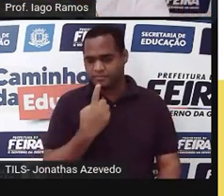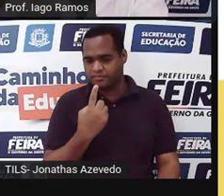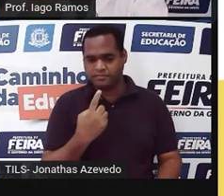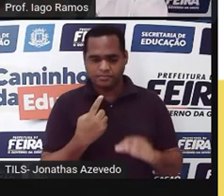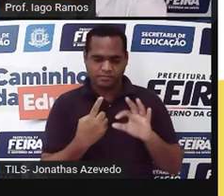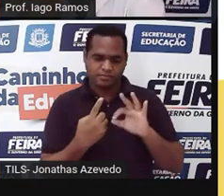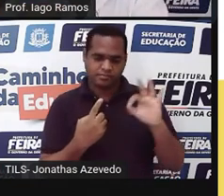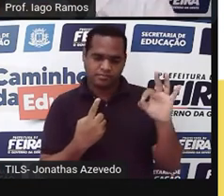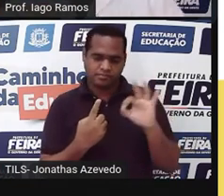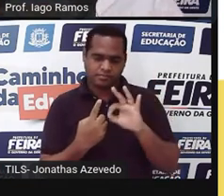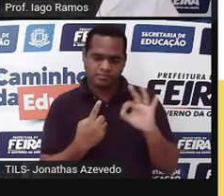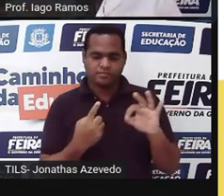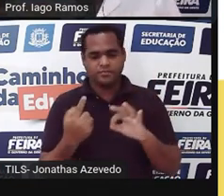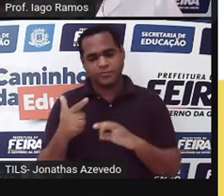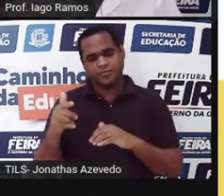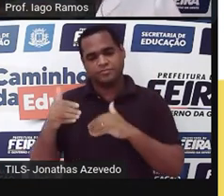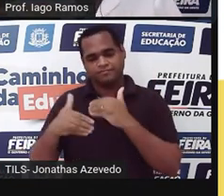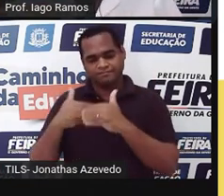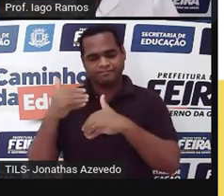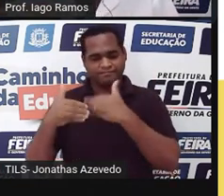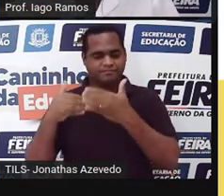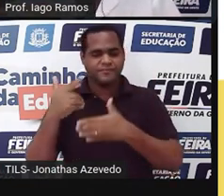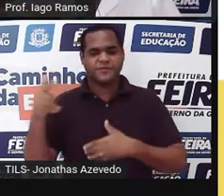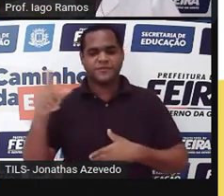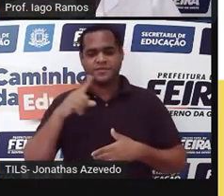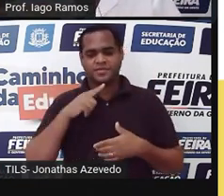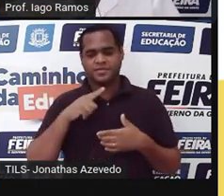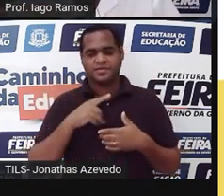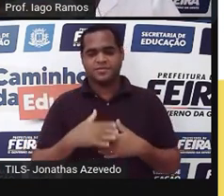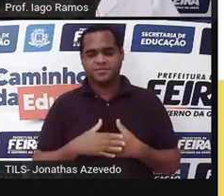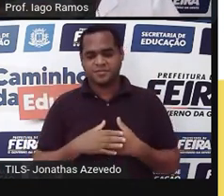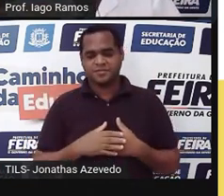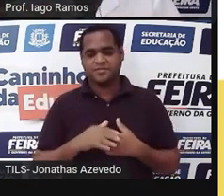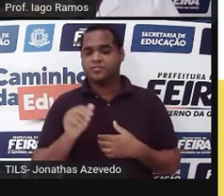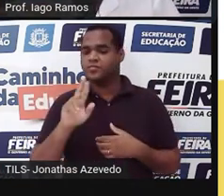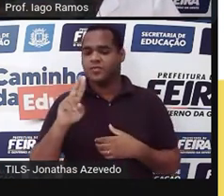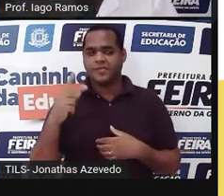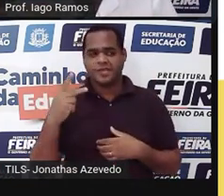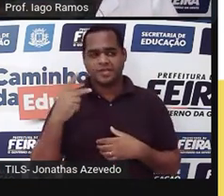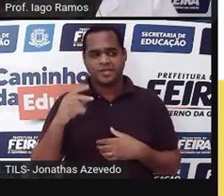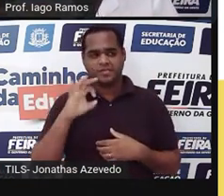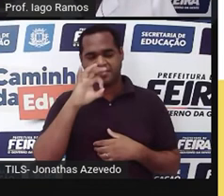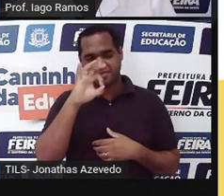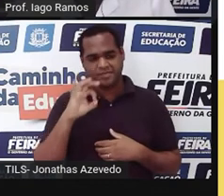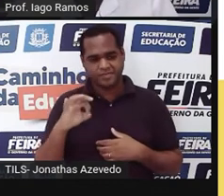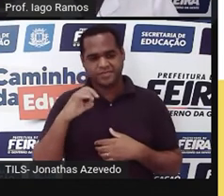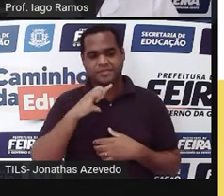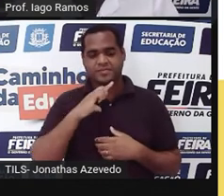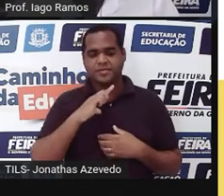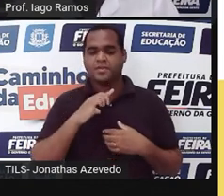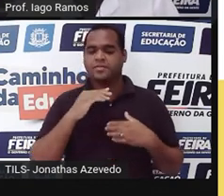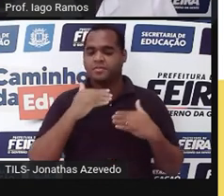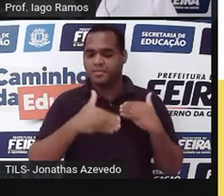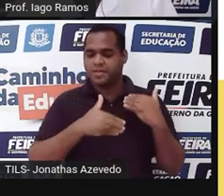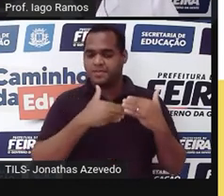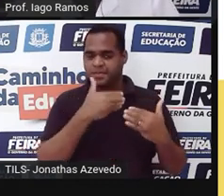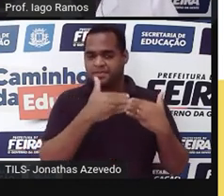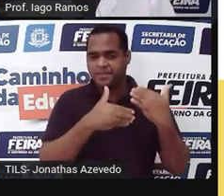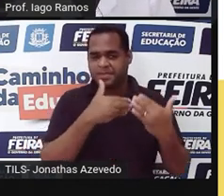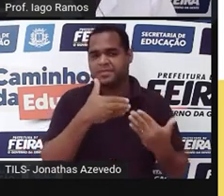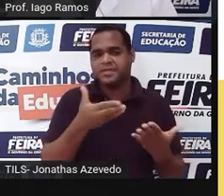porcentagem após a outra tá por isso que o nome é chamado de percentuais sucessivos